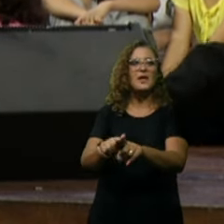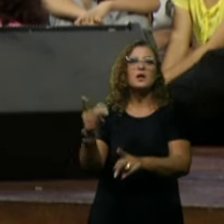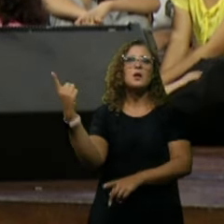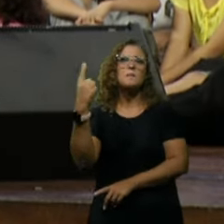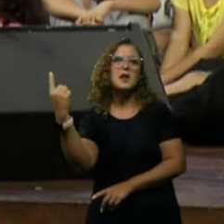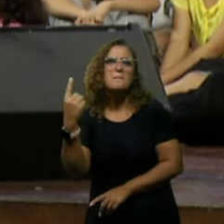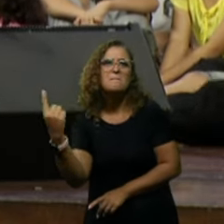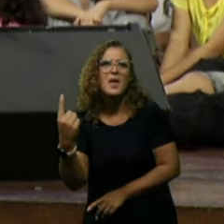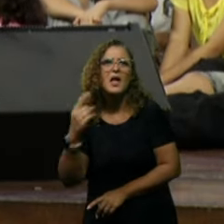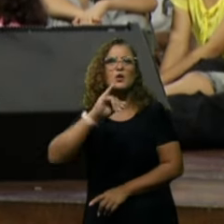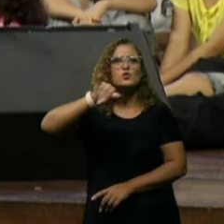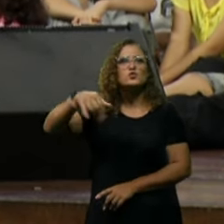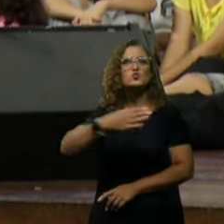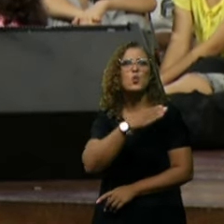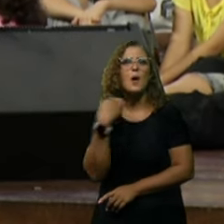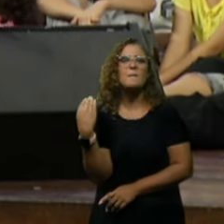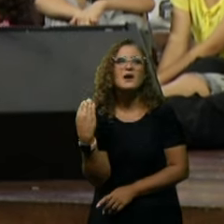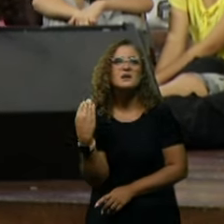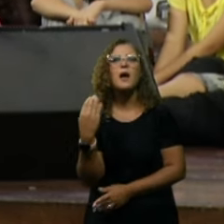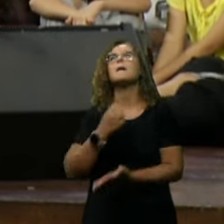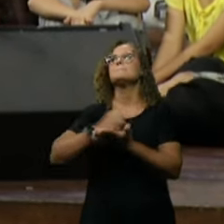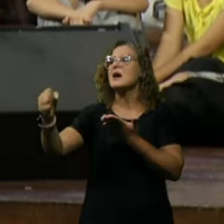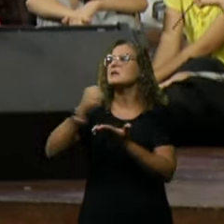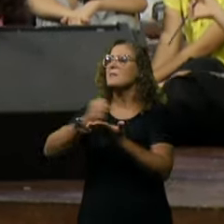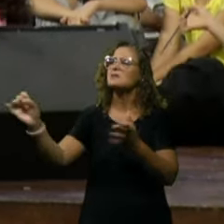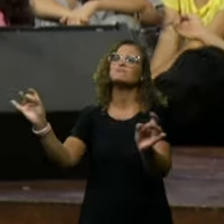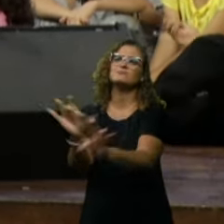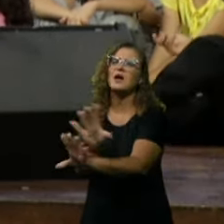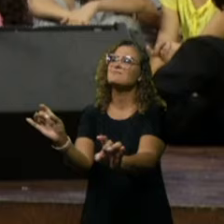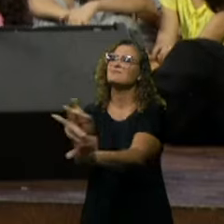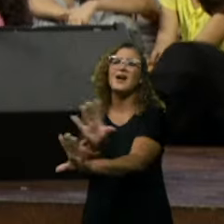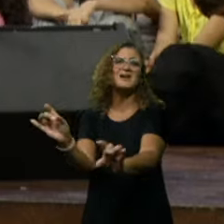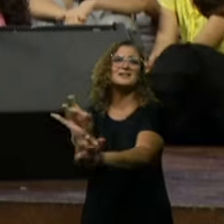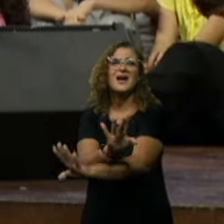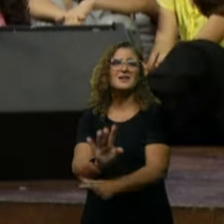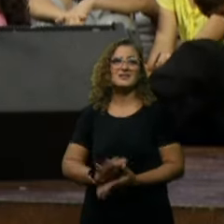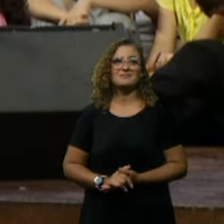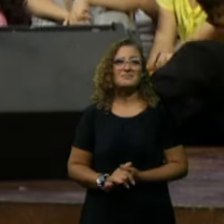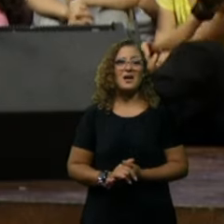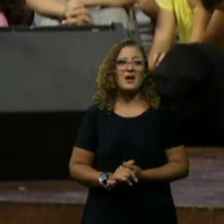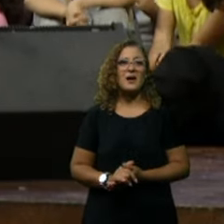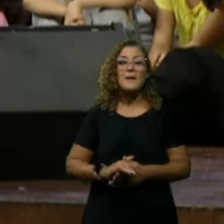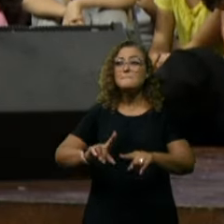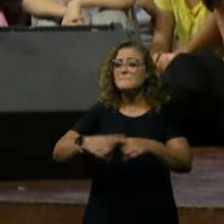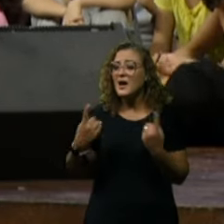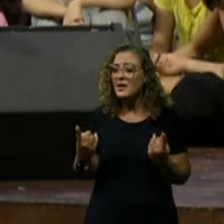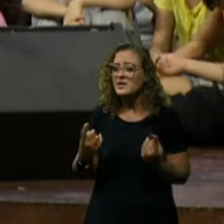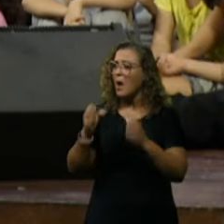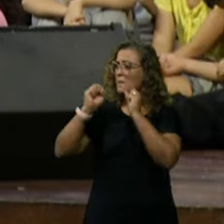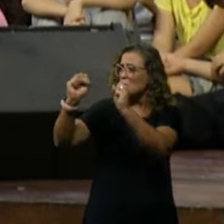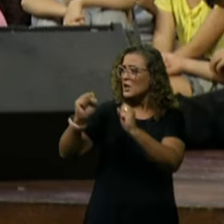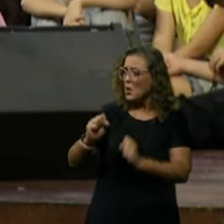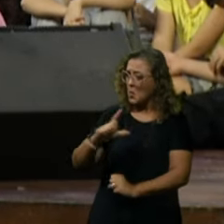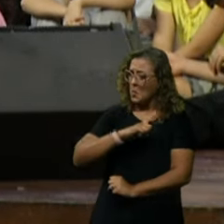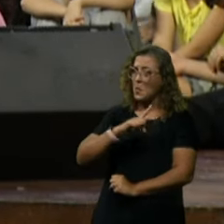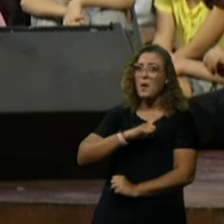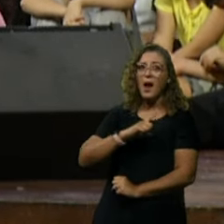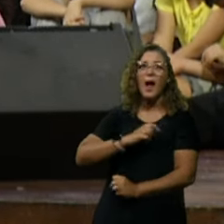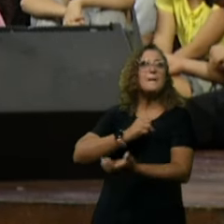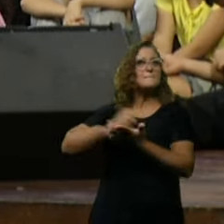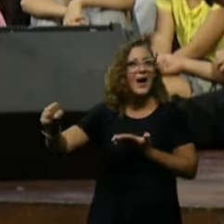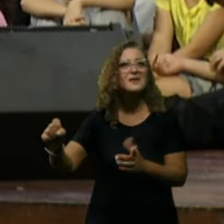você foi isso aí as Passa Passa Passa Passa Passa Passa Passa mas é poderoso passa mas é